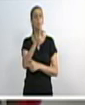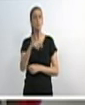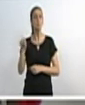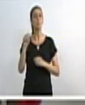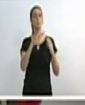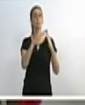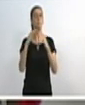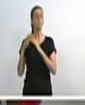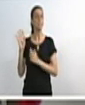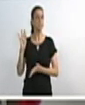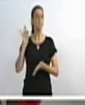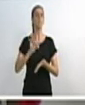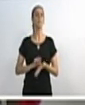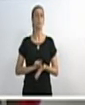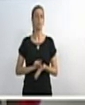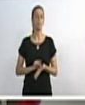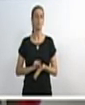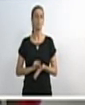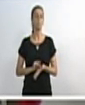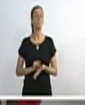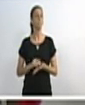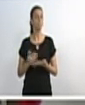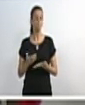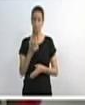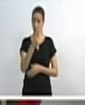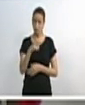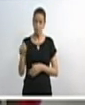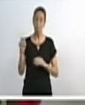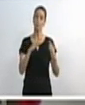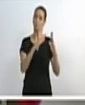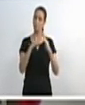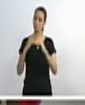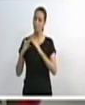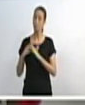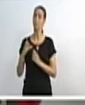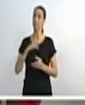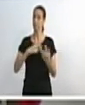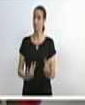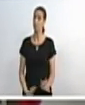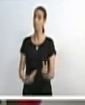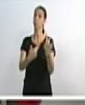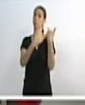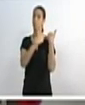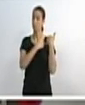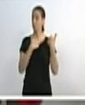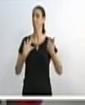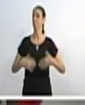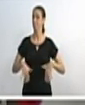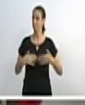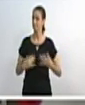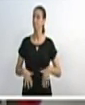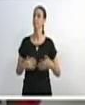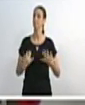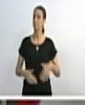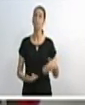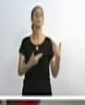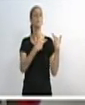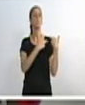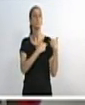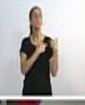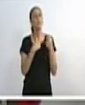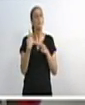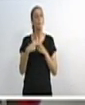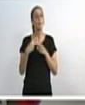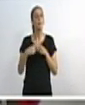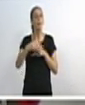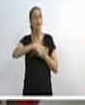de verdade. Uma associação de moradores de verdade, ela tem responsabilidade pelo anseio da